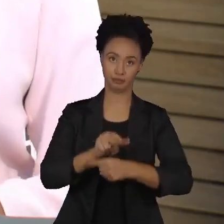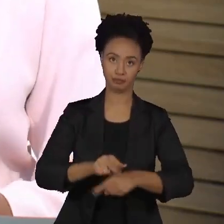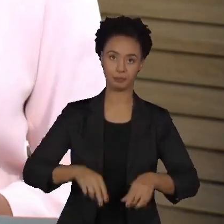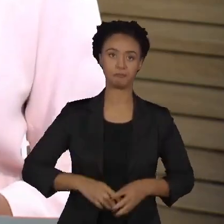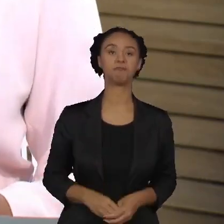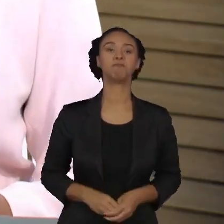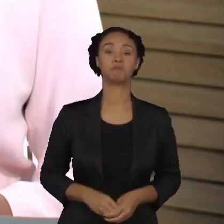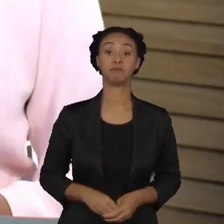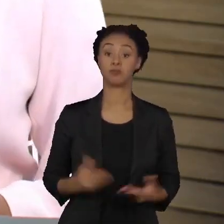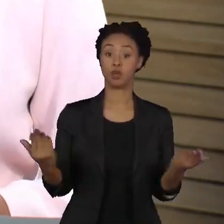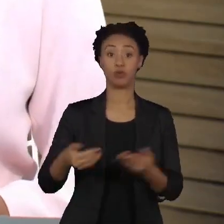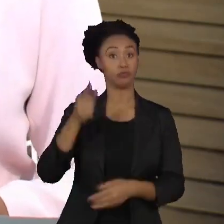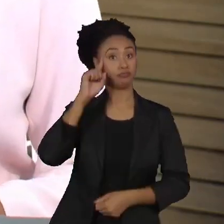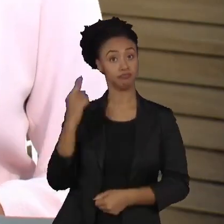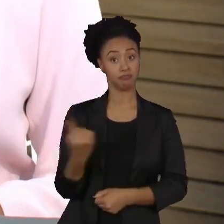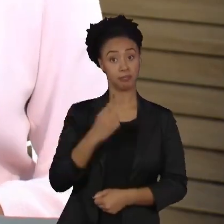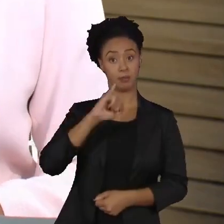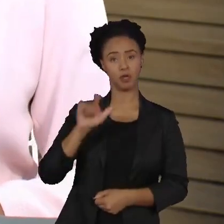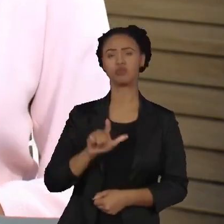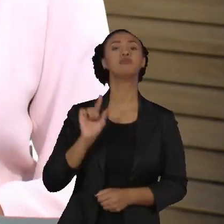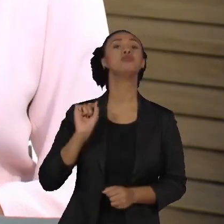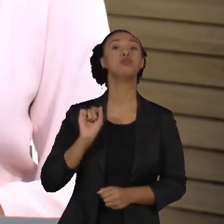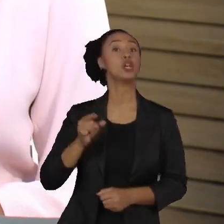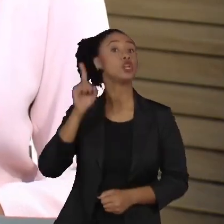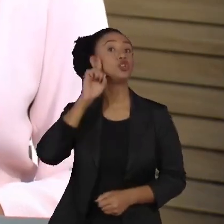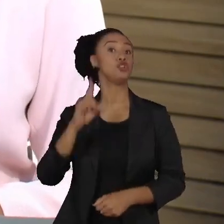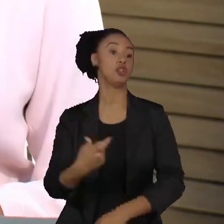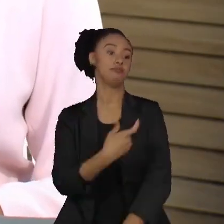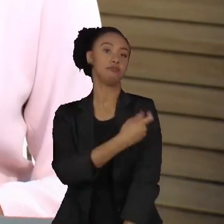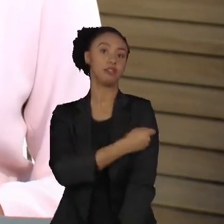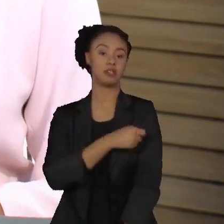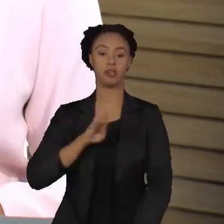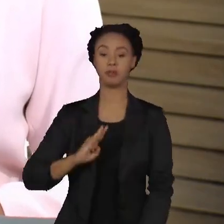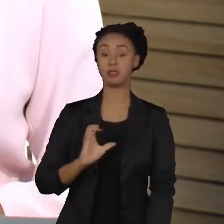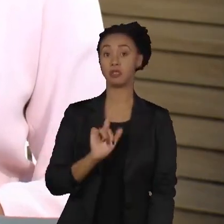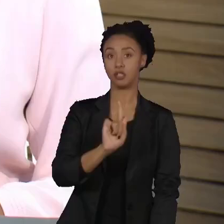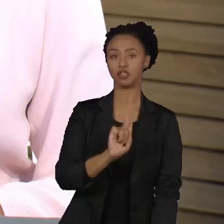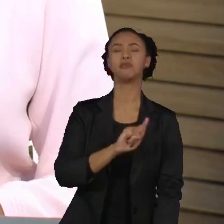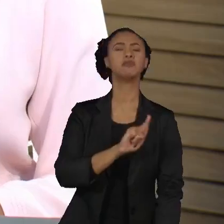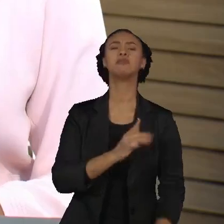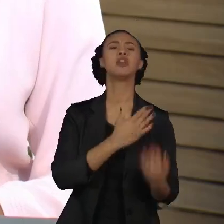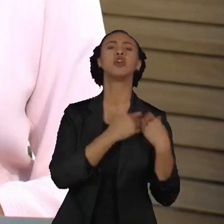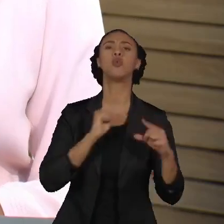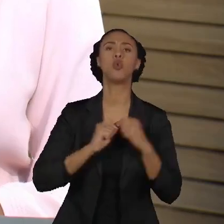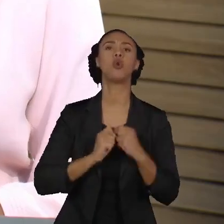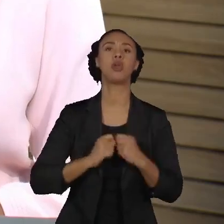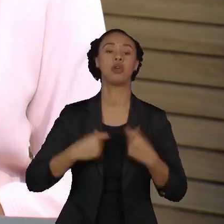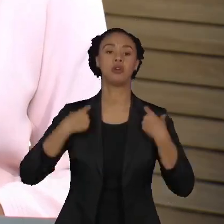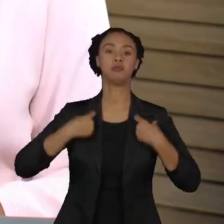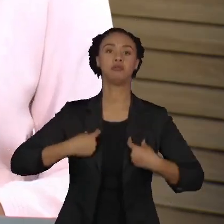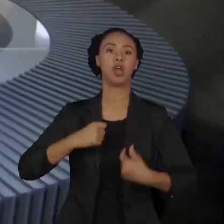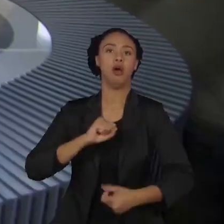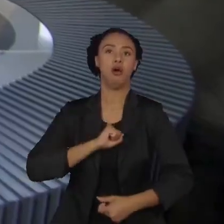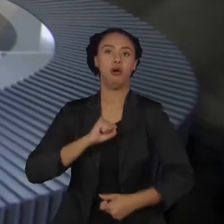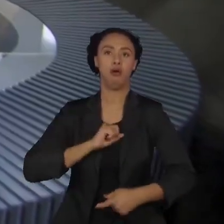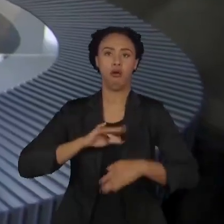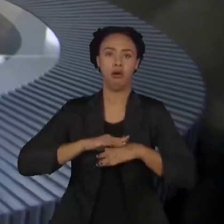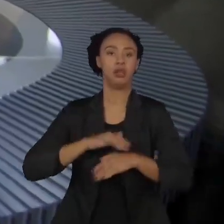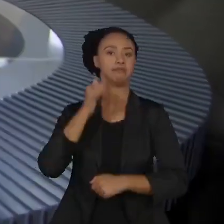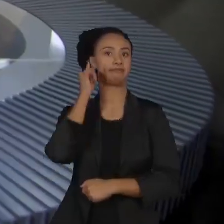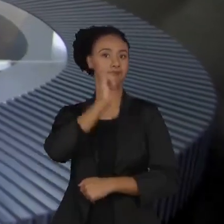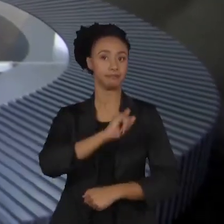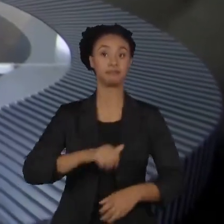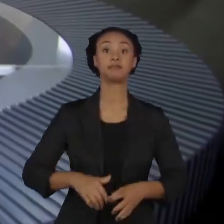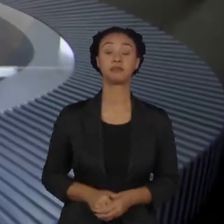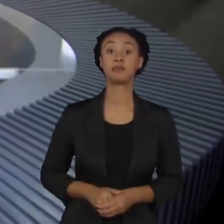Hoje, 1º de julho, é o dia da vacina BCG, responsável pela prevenção contra a tuberculose. No Brasil, a